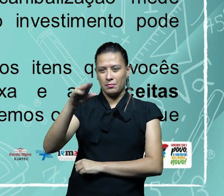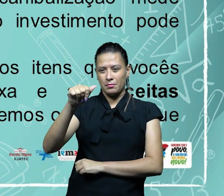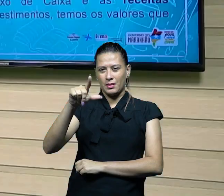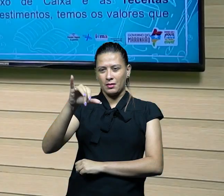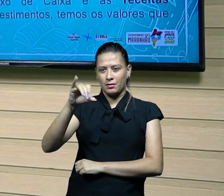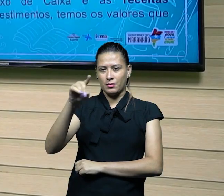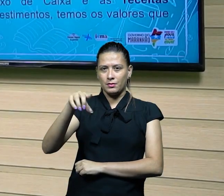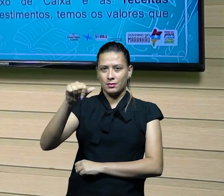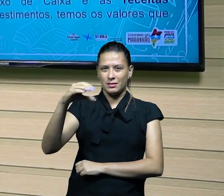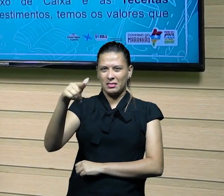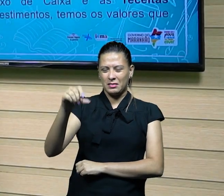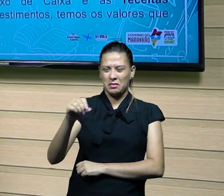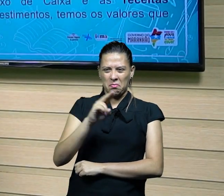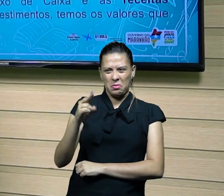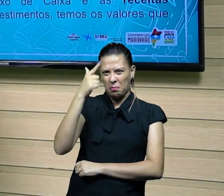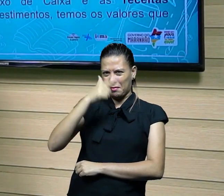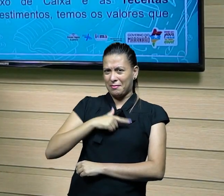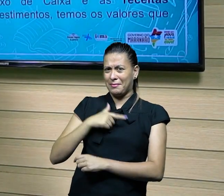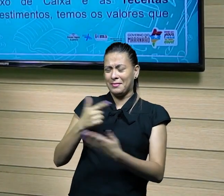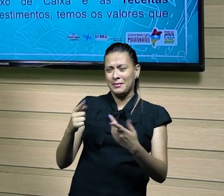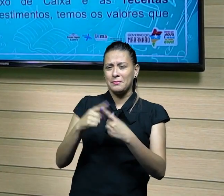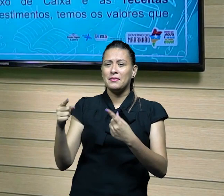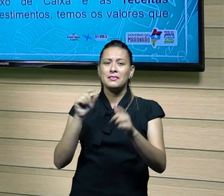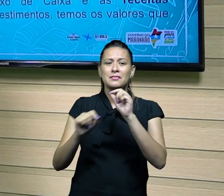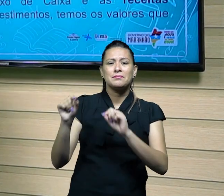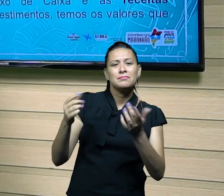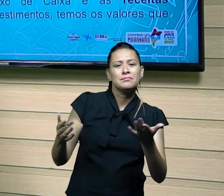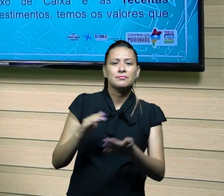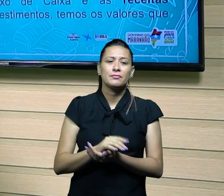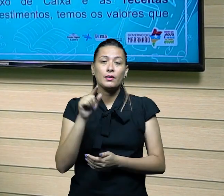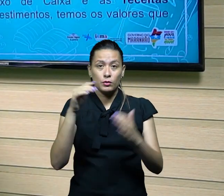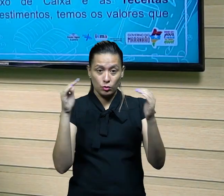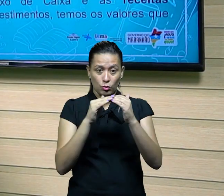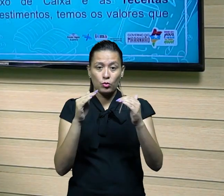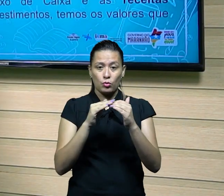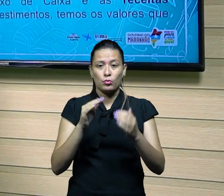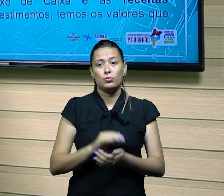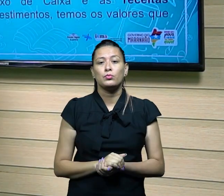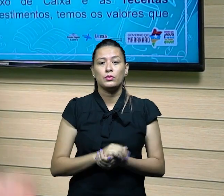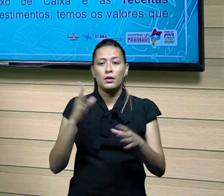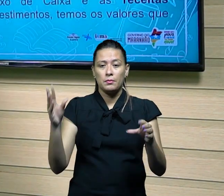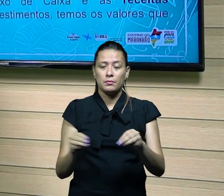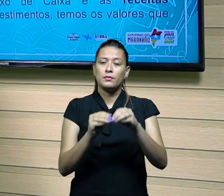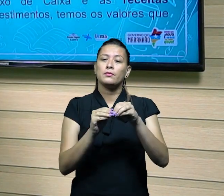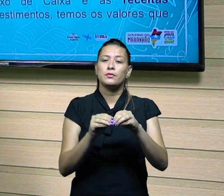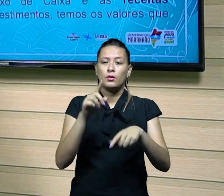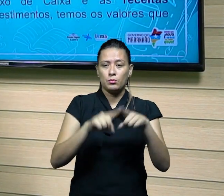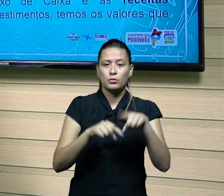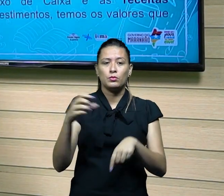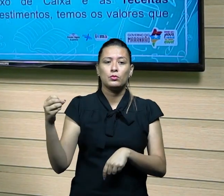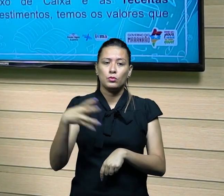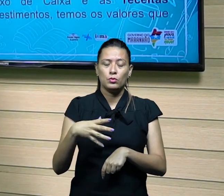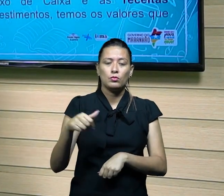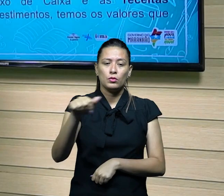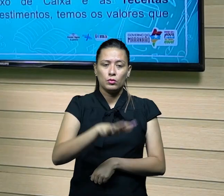consumir o antigo? Vamos botar isso para o setor da tecnologia. Nós sabemos que anualmente, às vezes até de 6 em 6 meses, são lançados